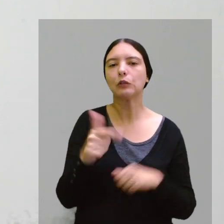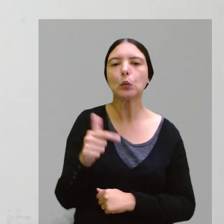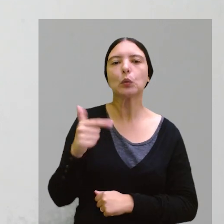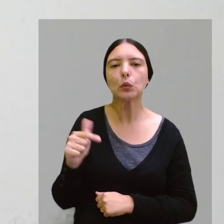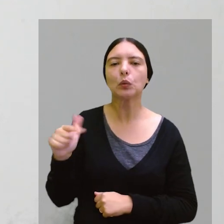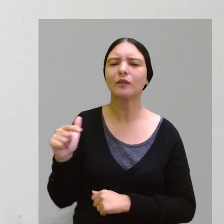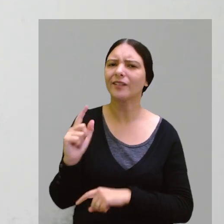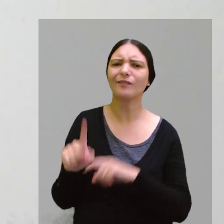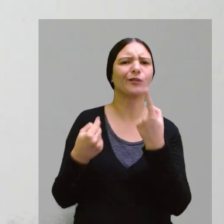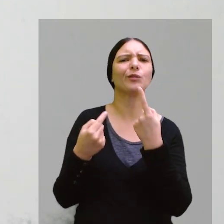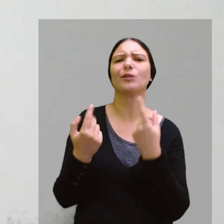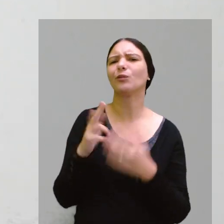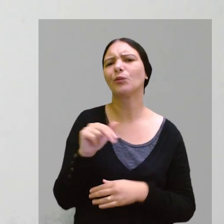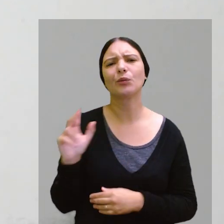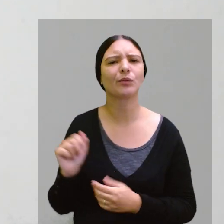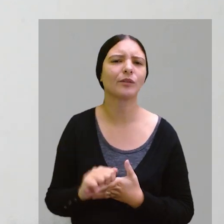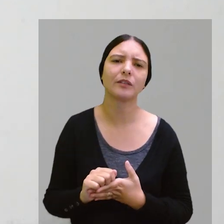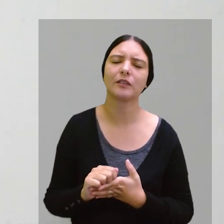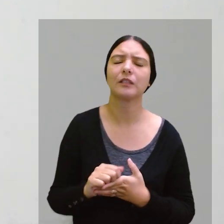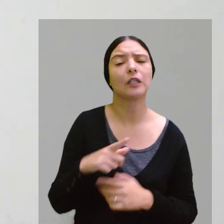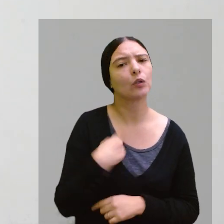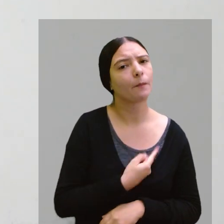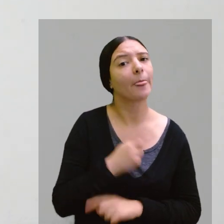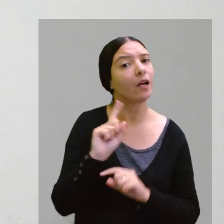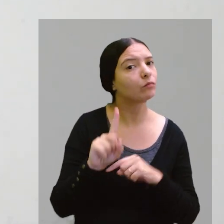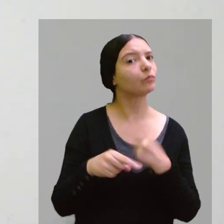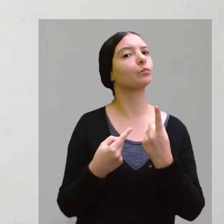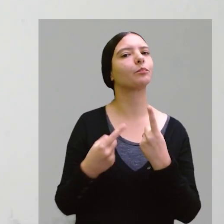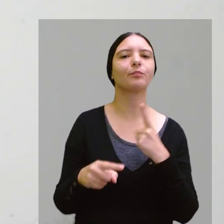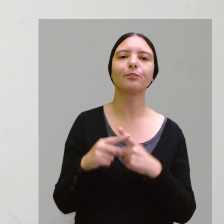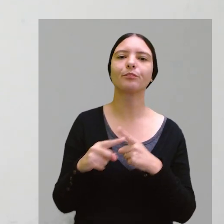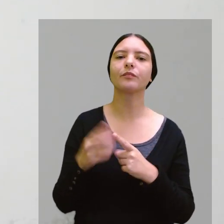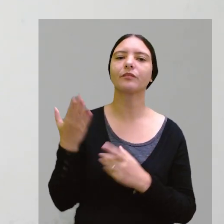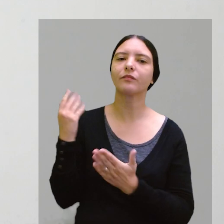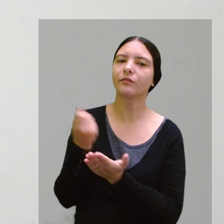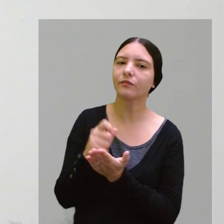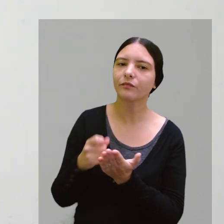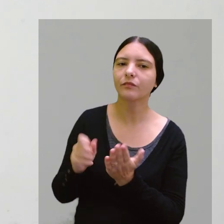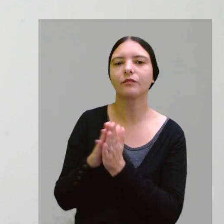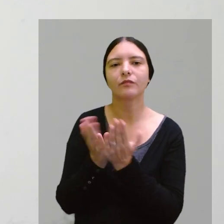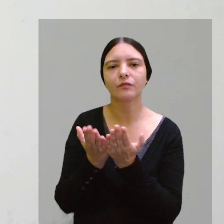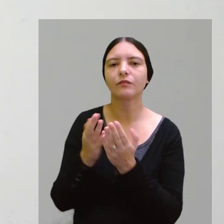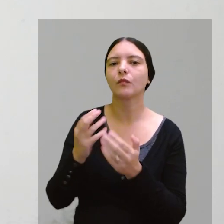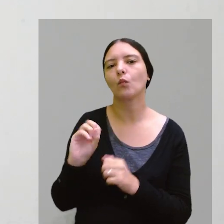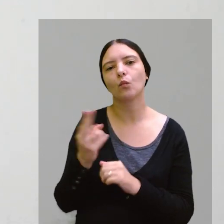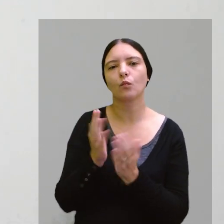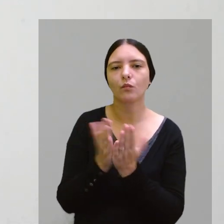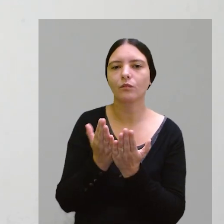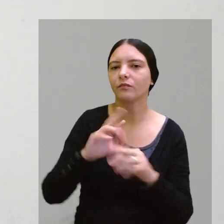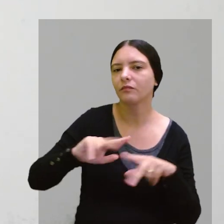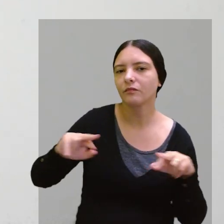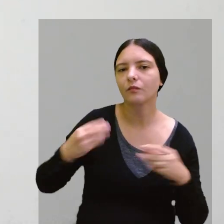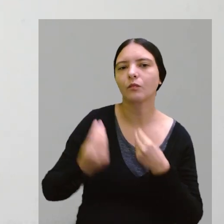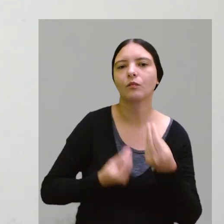teria evoluído. A gente só evoluiu porque a gente escreveu num livro ou em vários livros como que faz